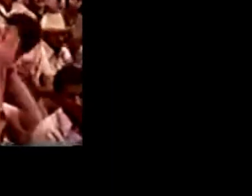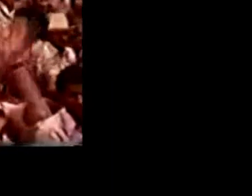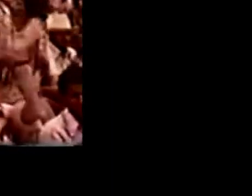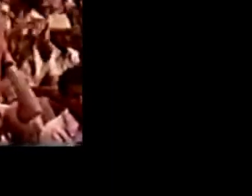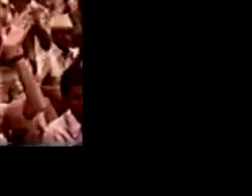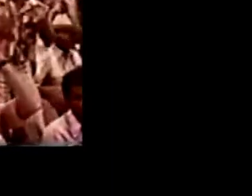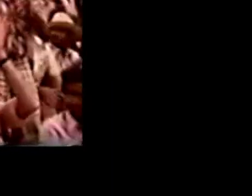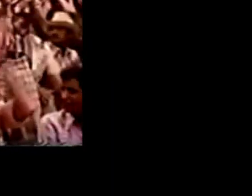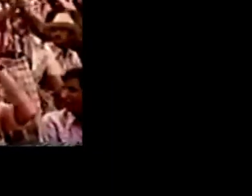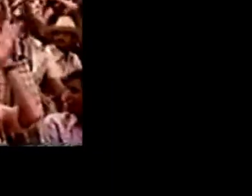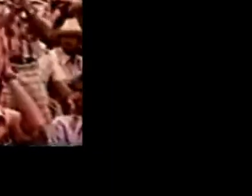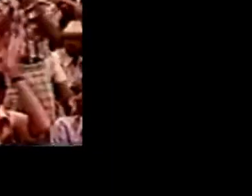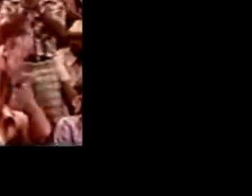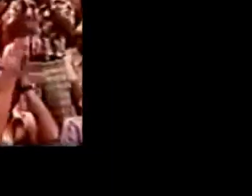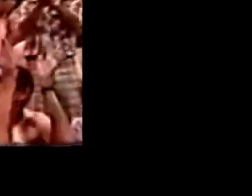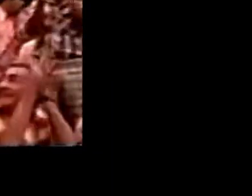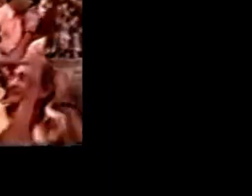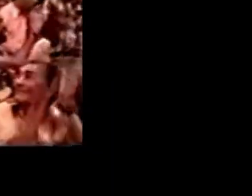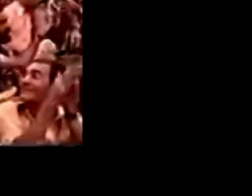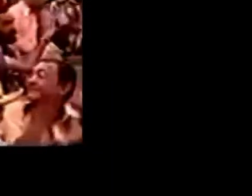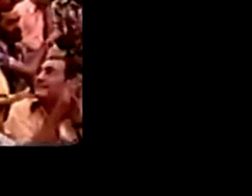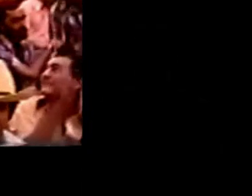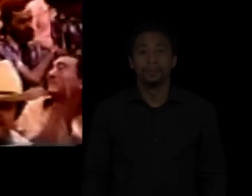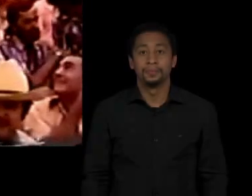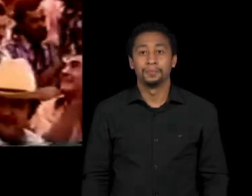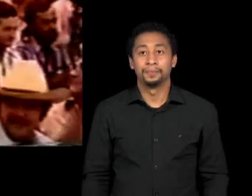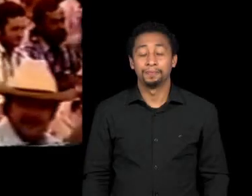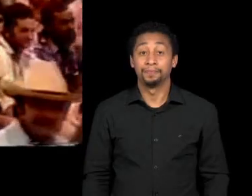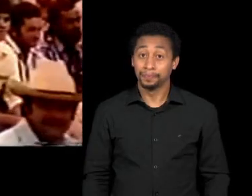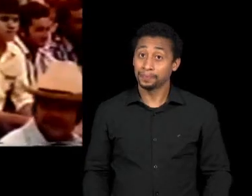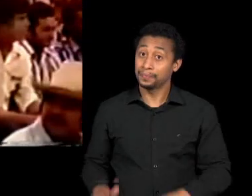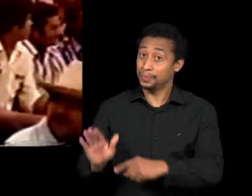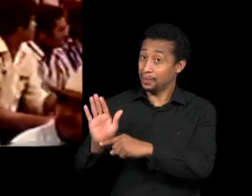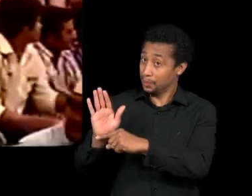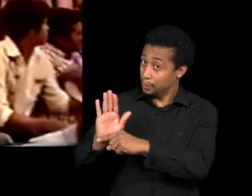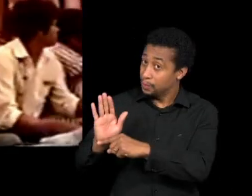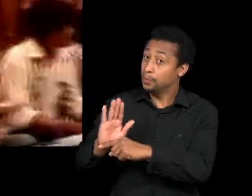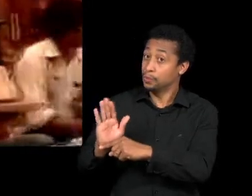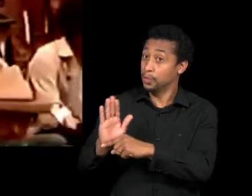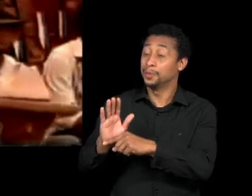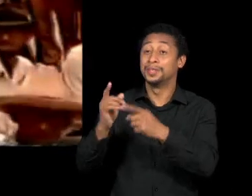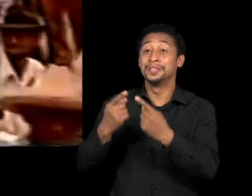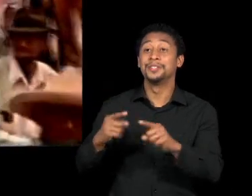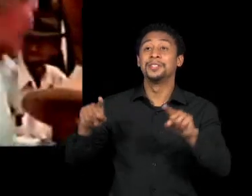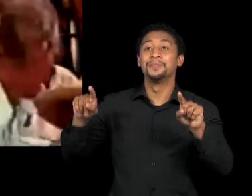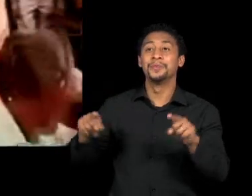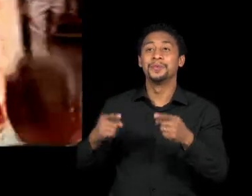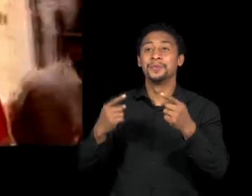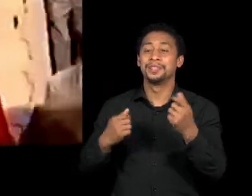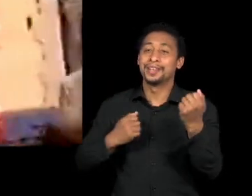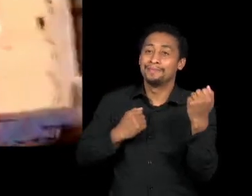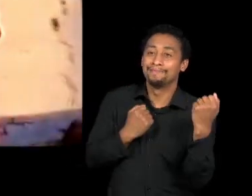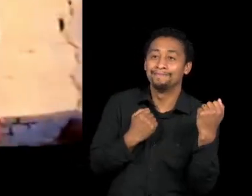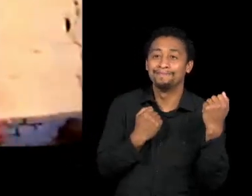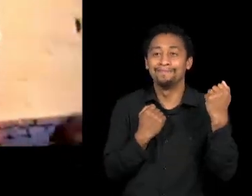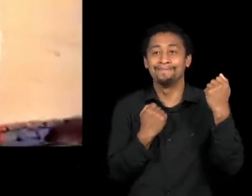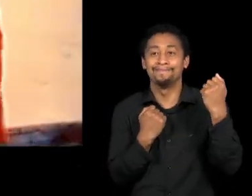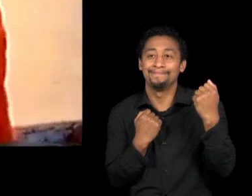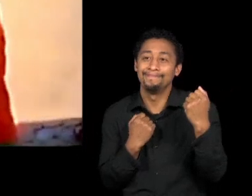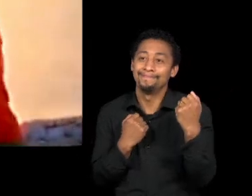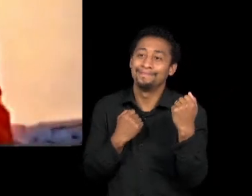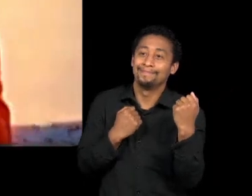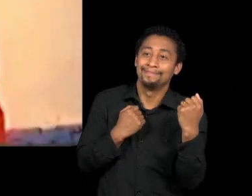e não posso parar. Que é um filme de música sertaneja, como qualquer gente da